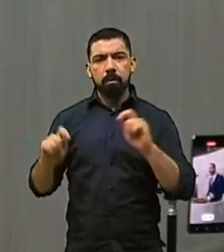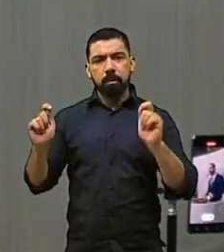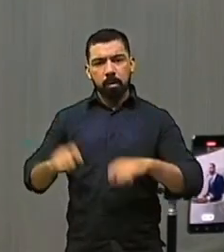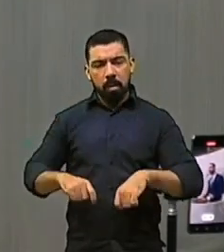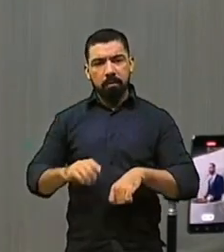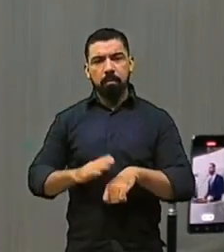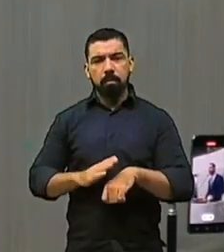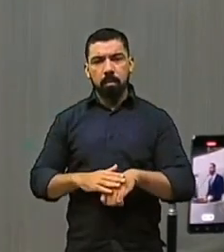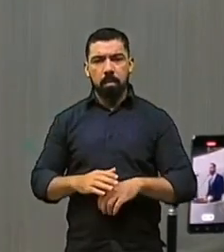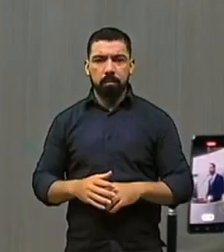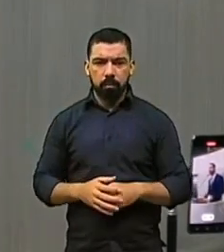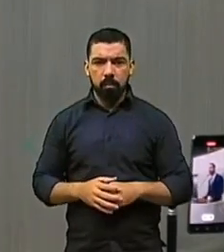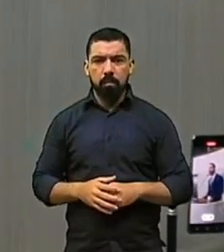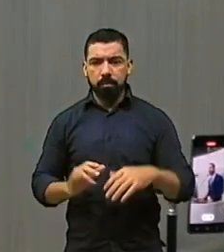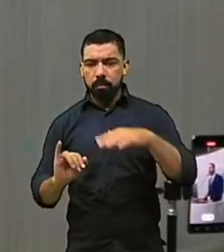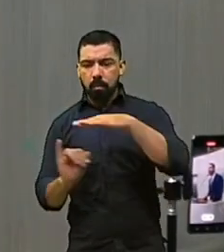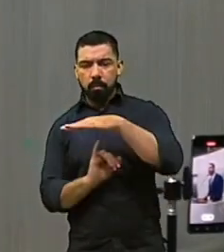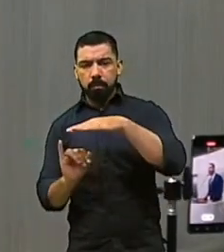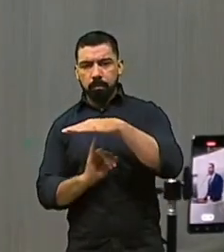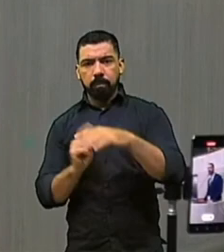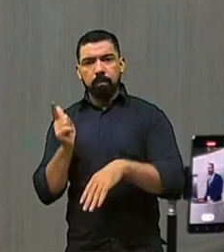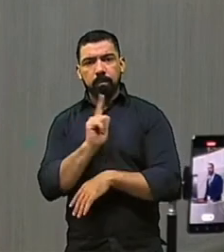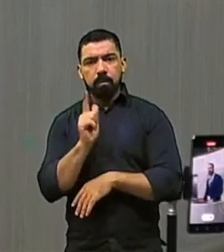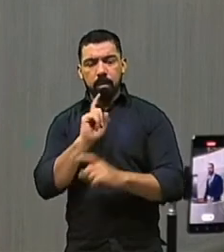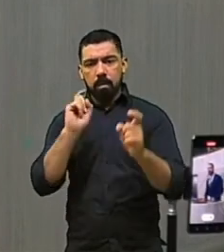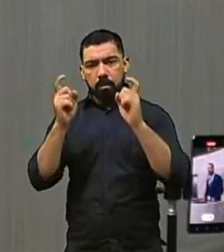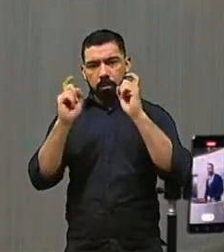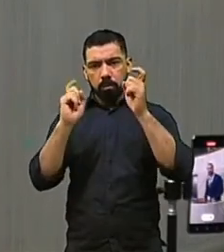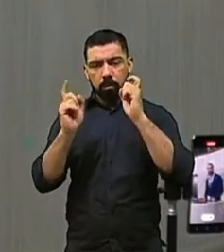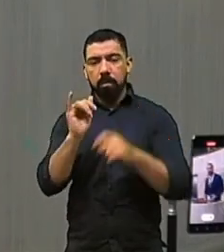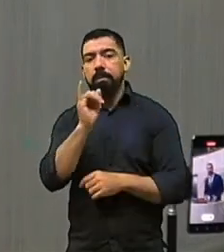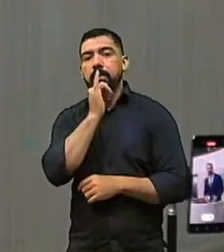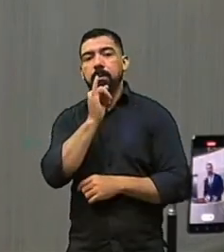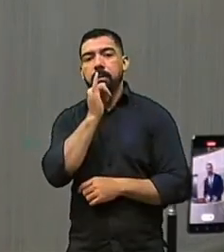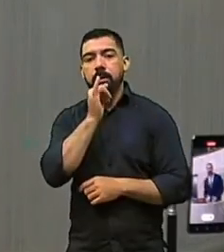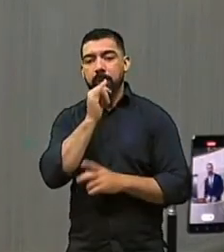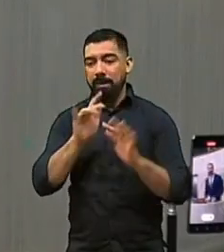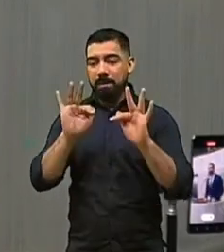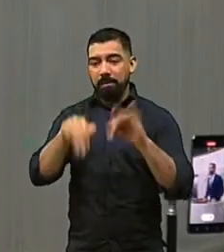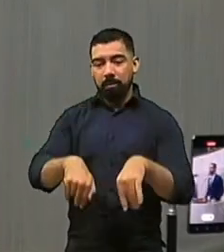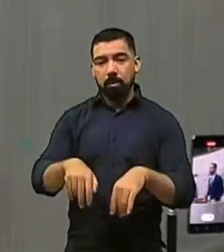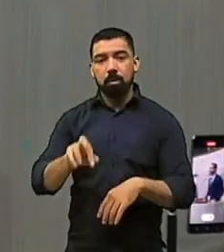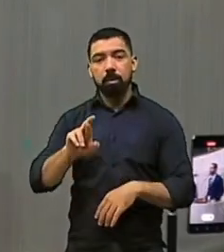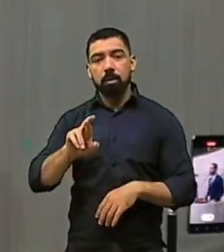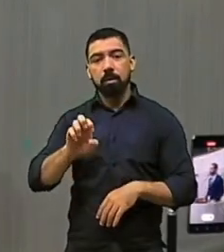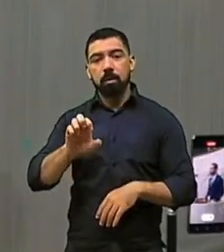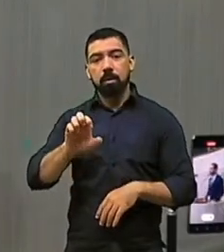partidária, institucional para debater na mesa, por exemplo, o fim da reeleição.